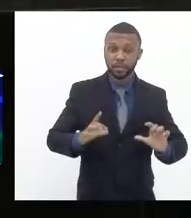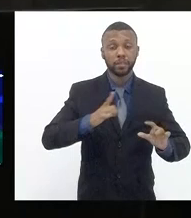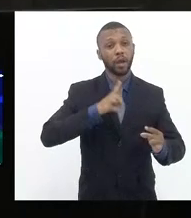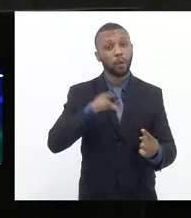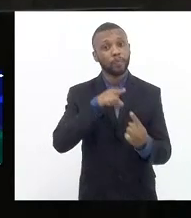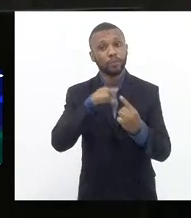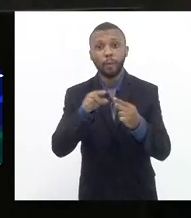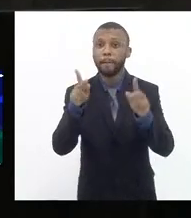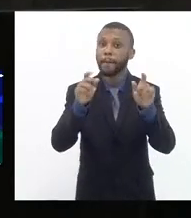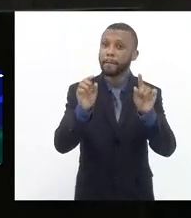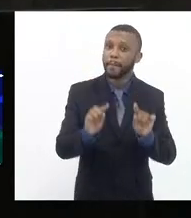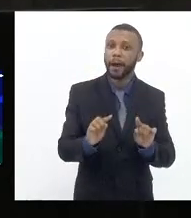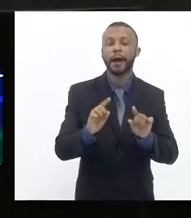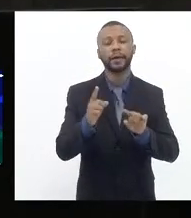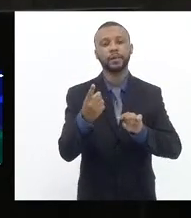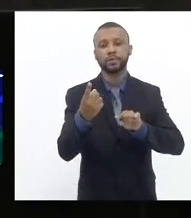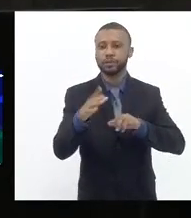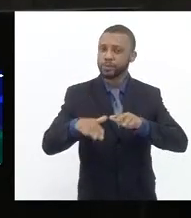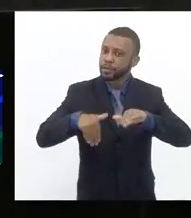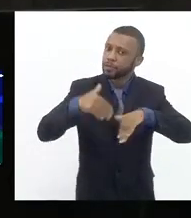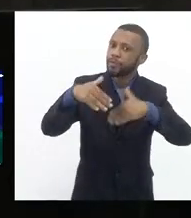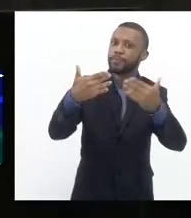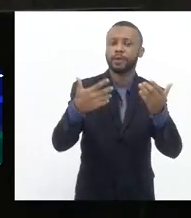paz, o desenvolvimento e a cidadania